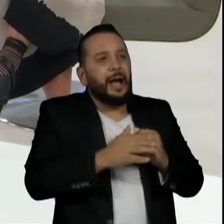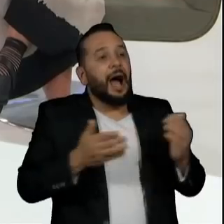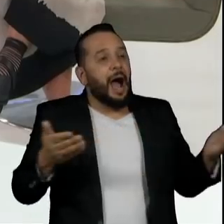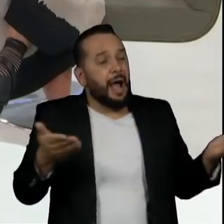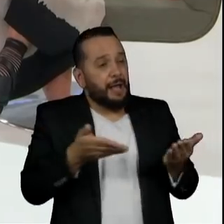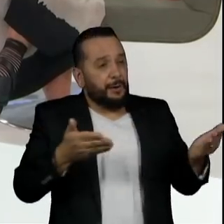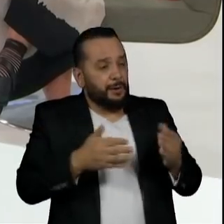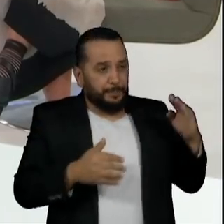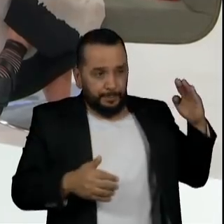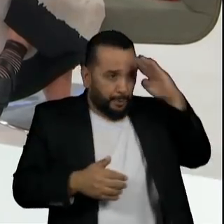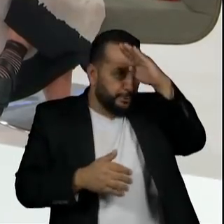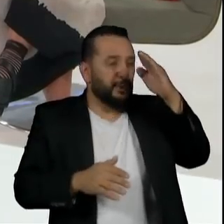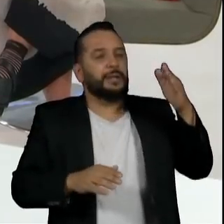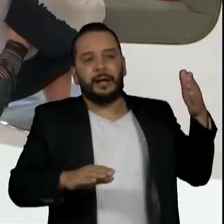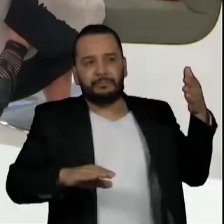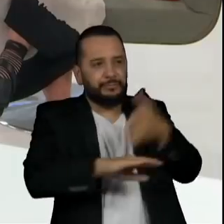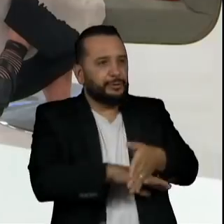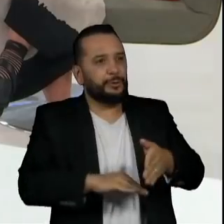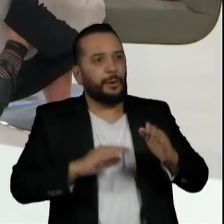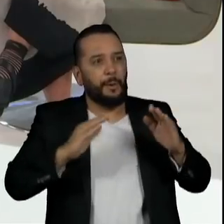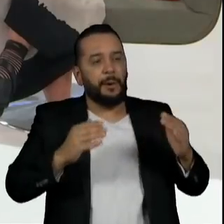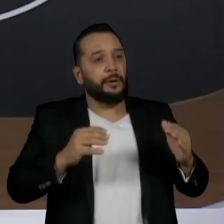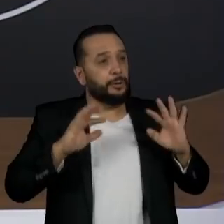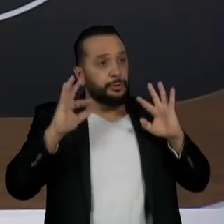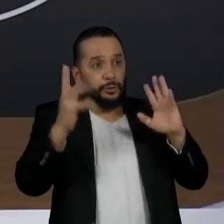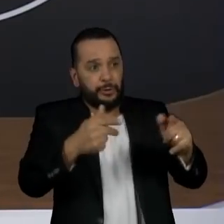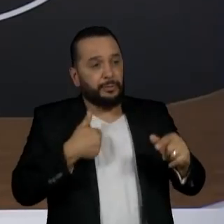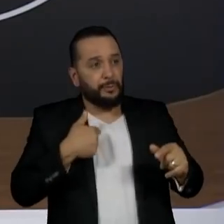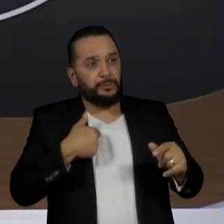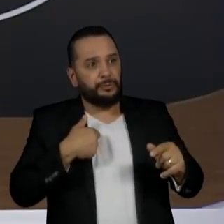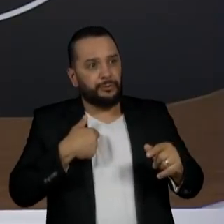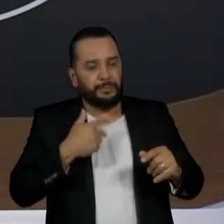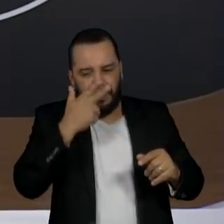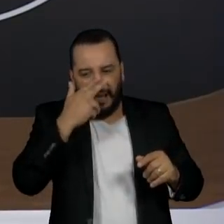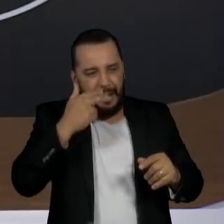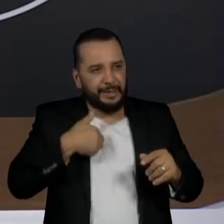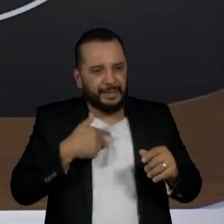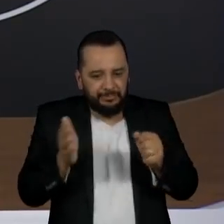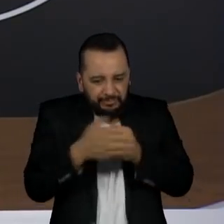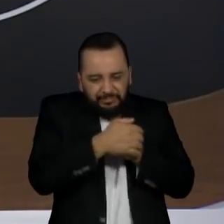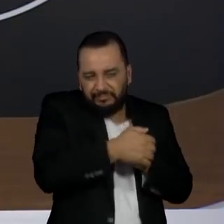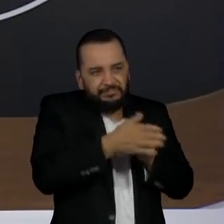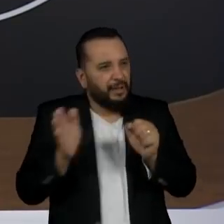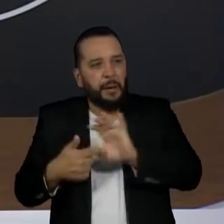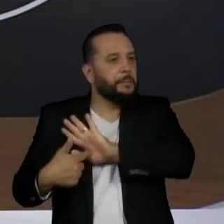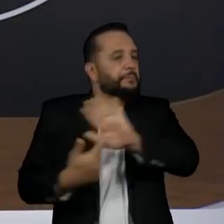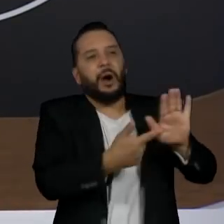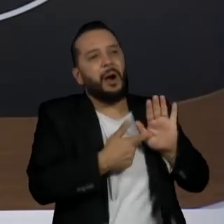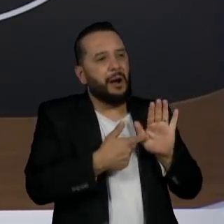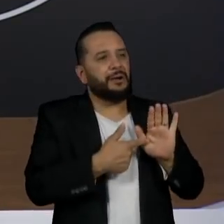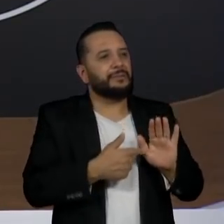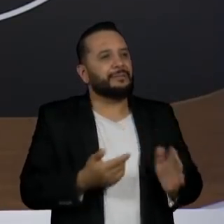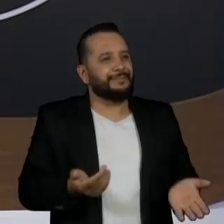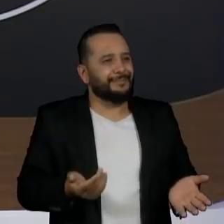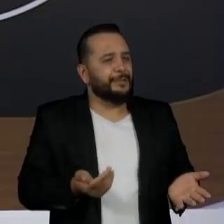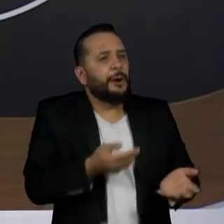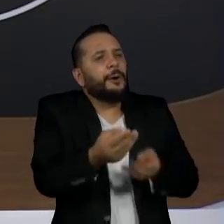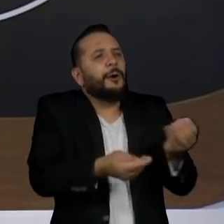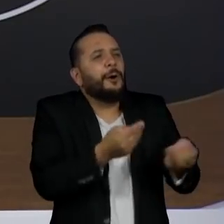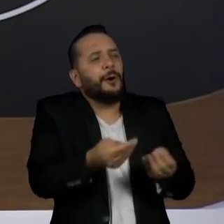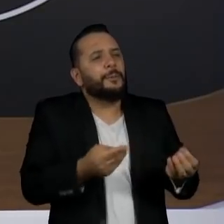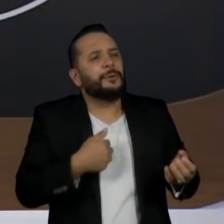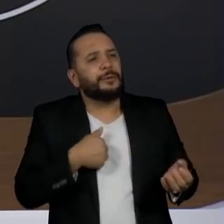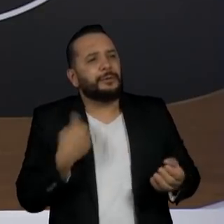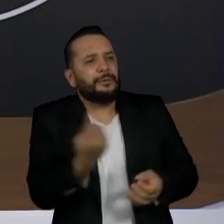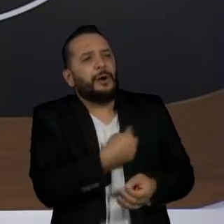democrática, social-democrata, às vezes até mais, na verdade, progressista, à esquerda, e como é que a gente volta